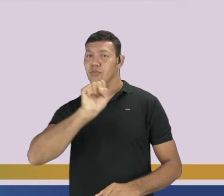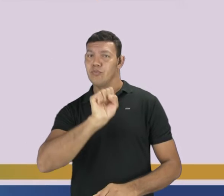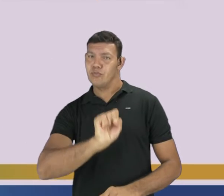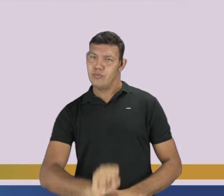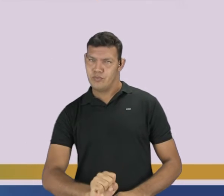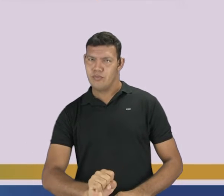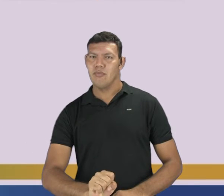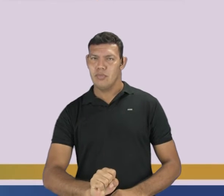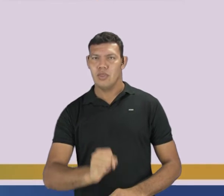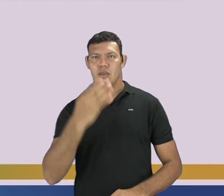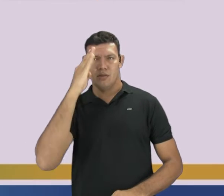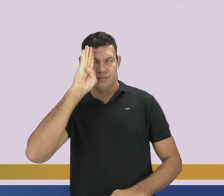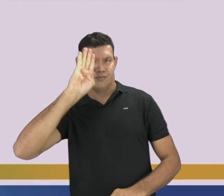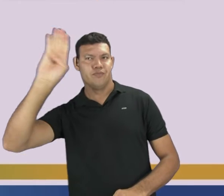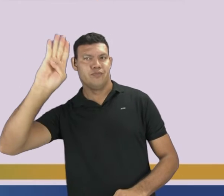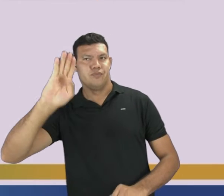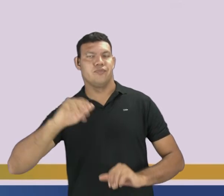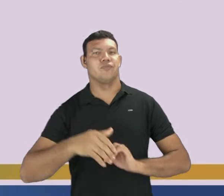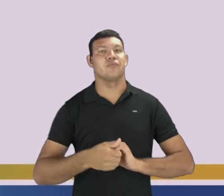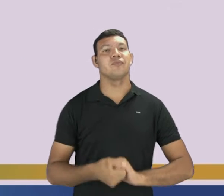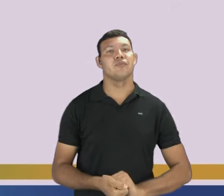Sul, principalmente.